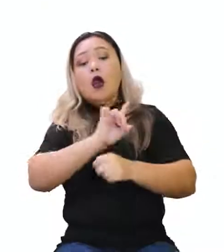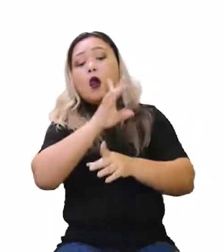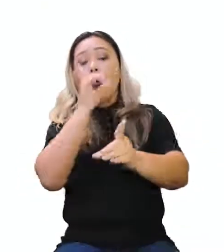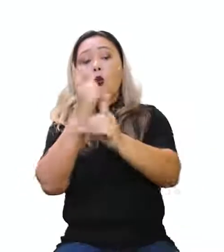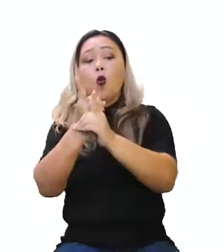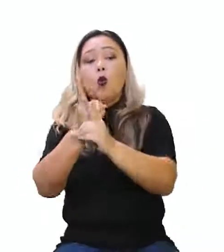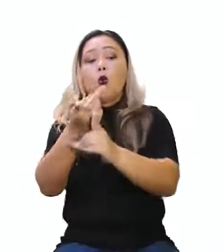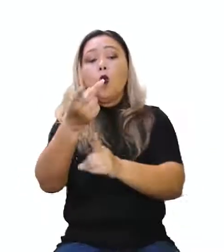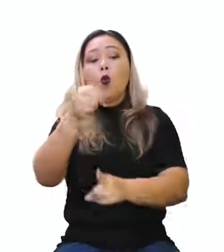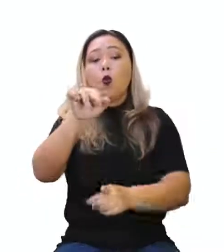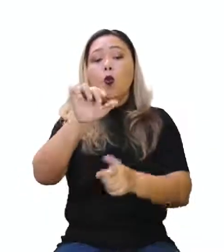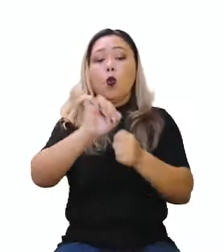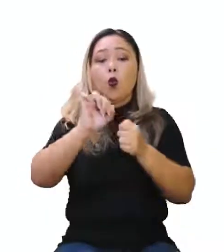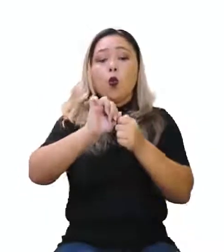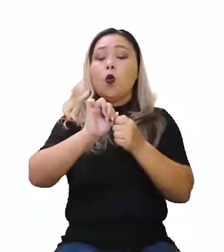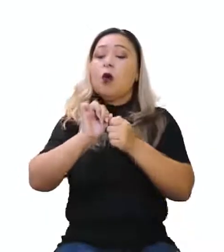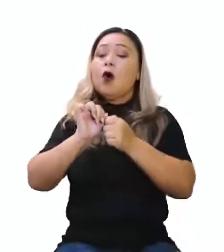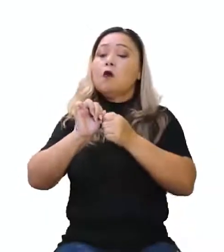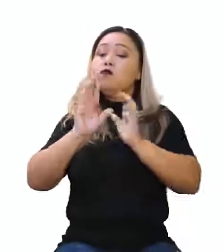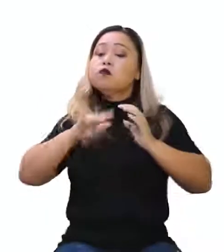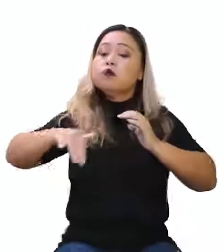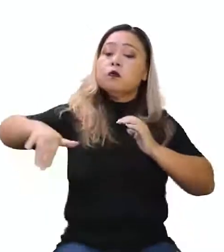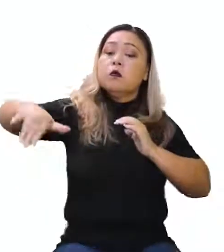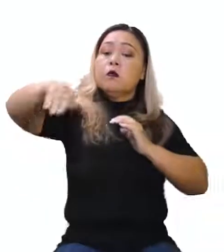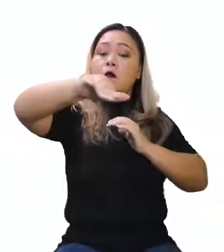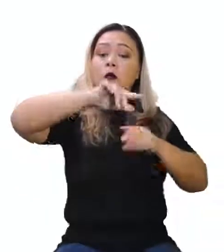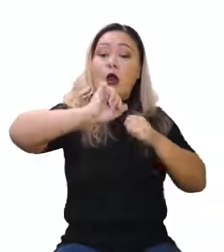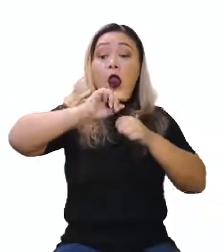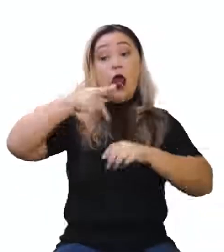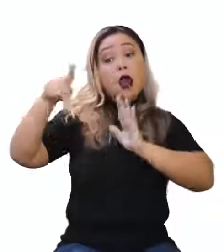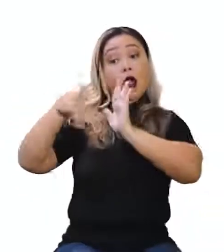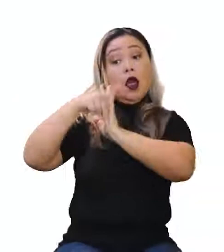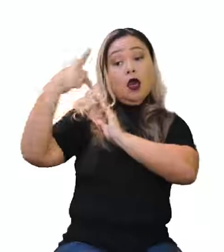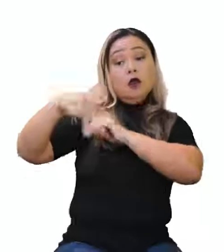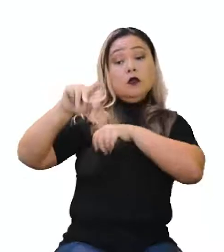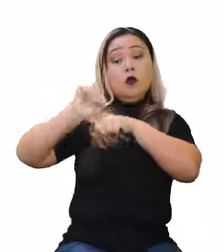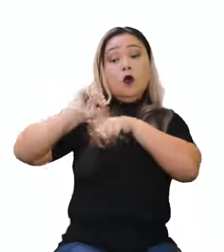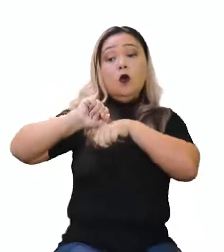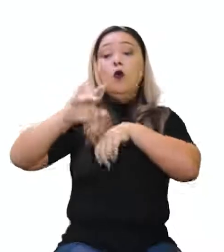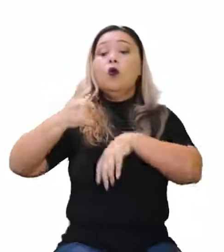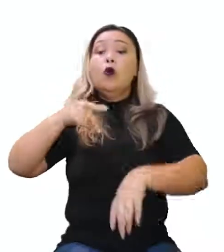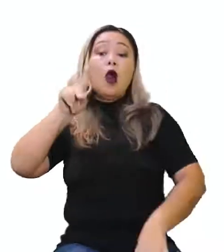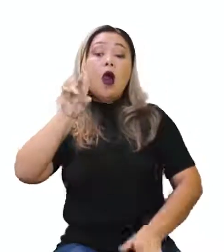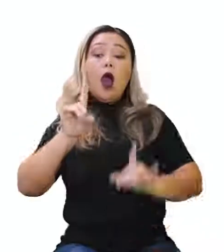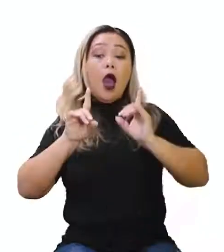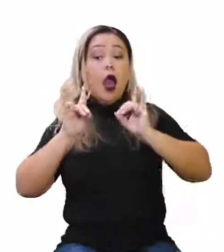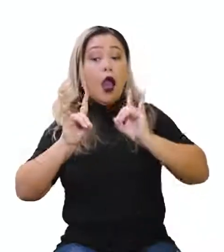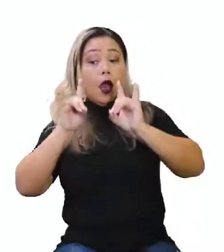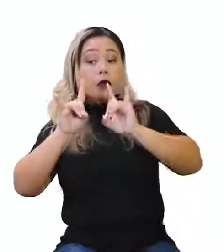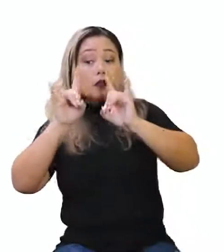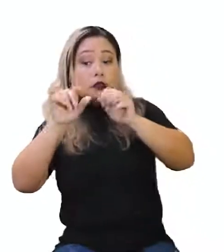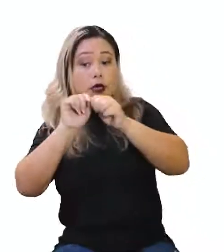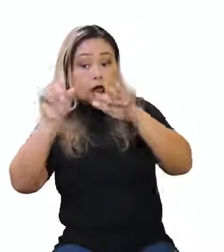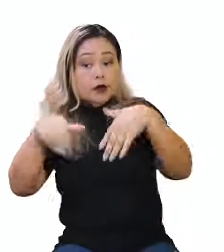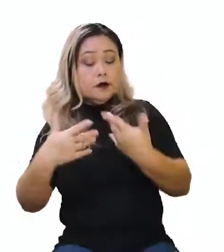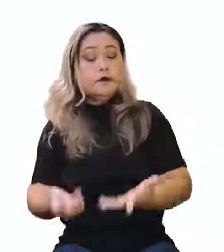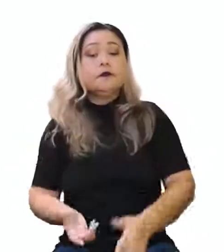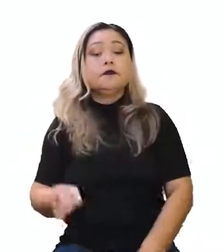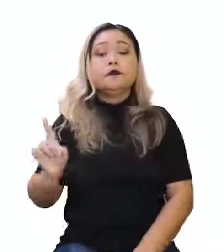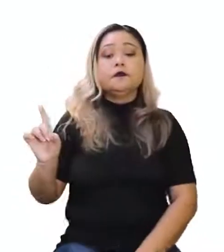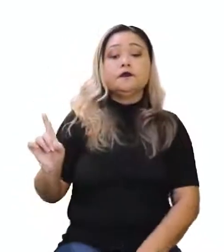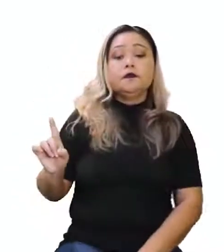no prados, bosques e reservas da região da Austrália. Pessoal, uma coisa que eu havia esquecido,